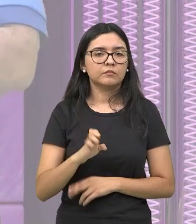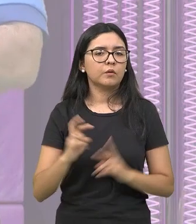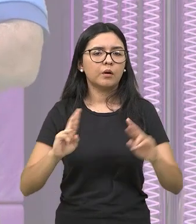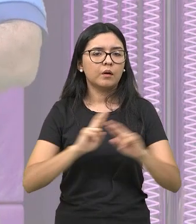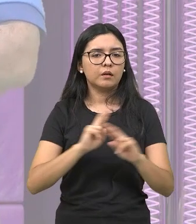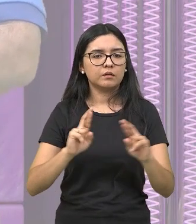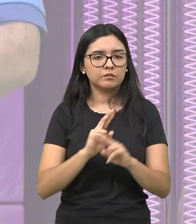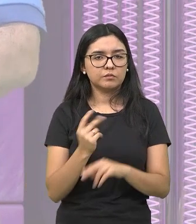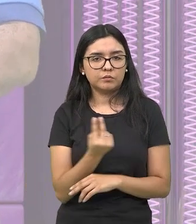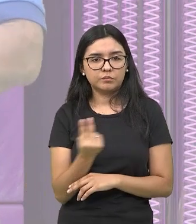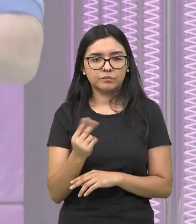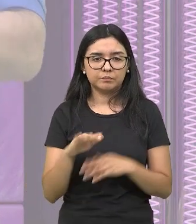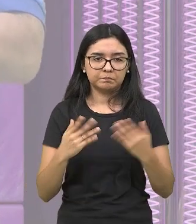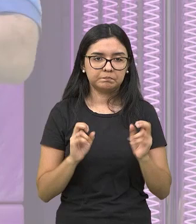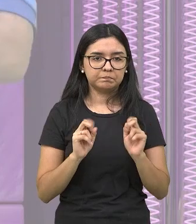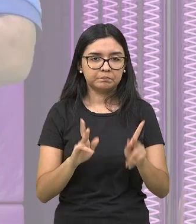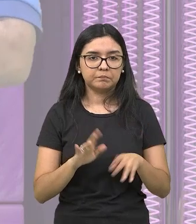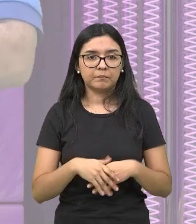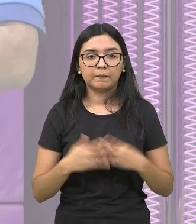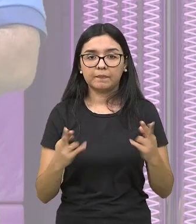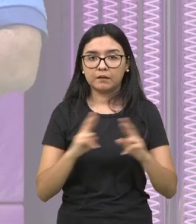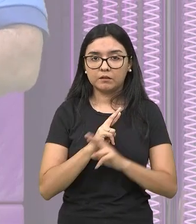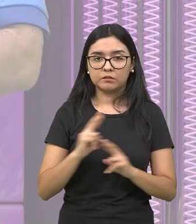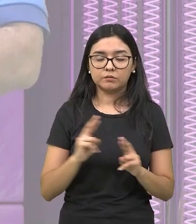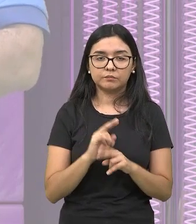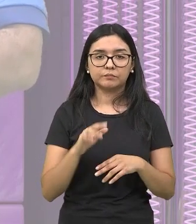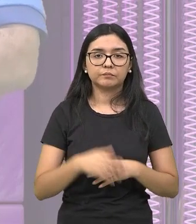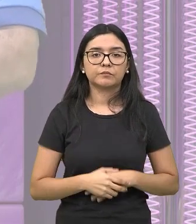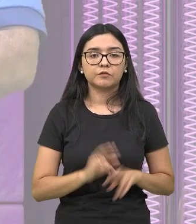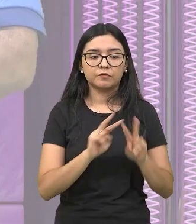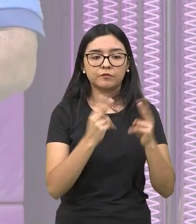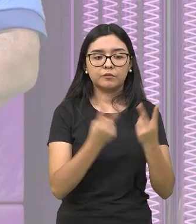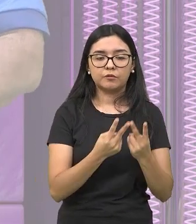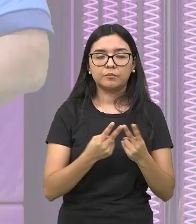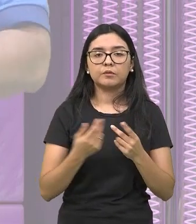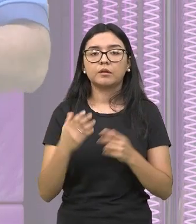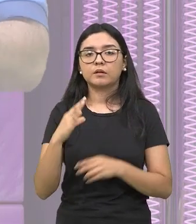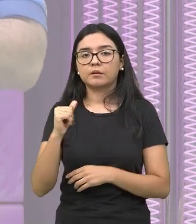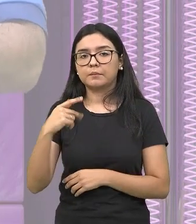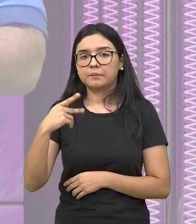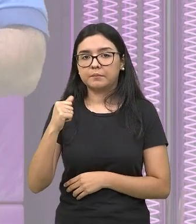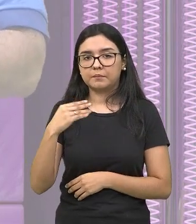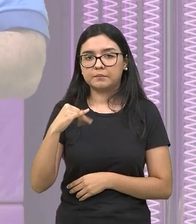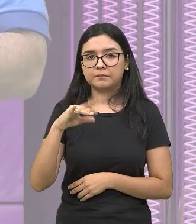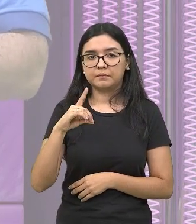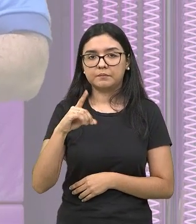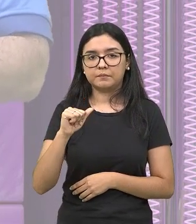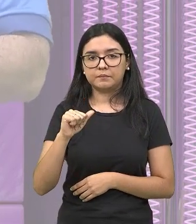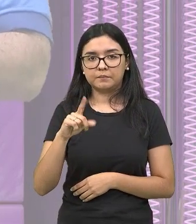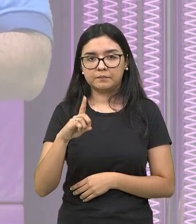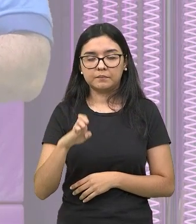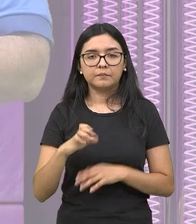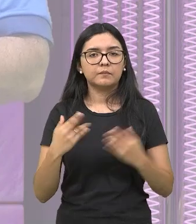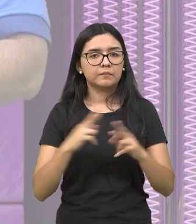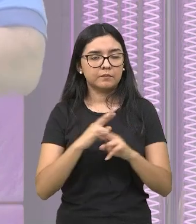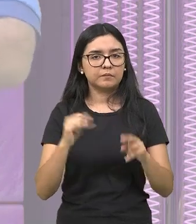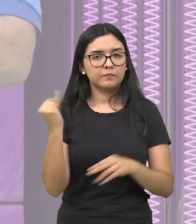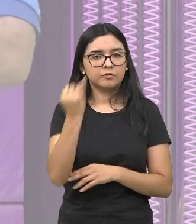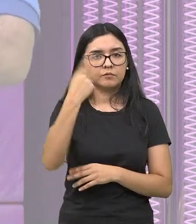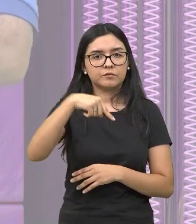beleza? Bom, falando da relação entre as medidas de volume e capacidade, tem algumas relações que são muito importantes você saber. Uma